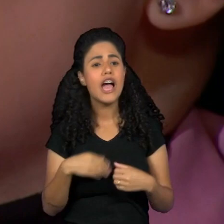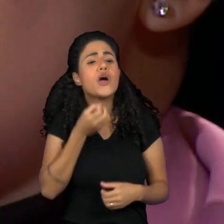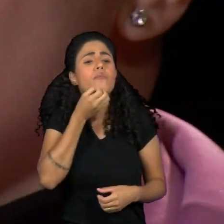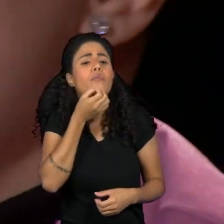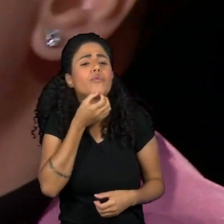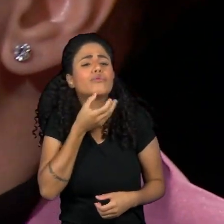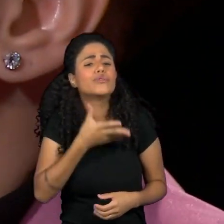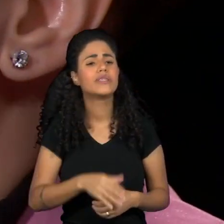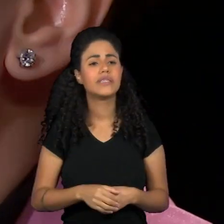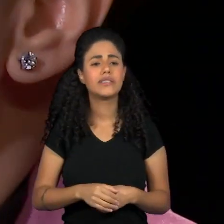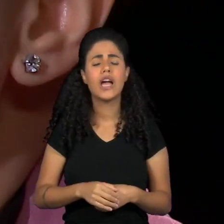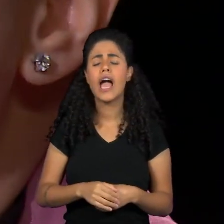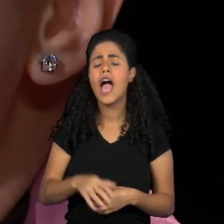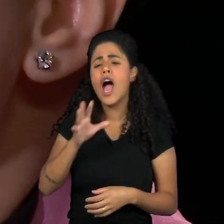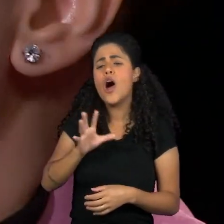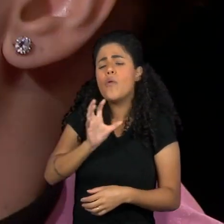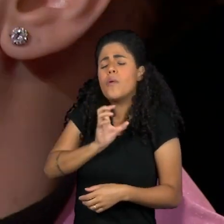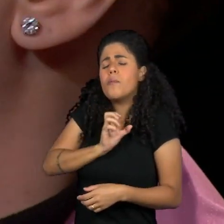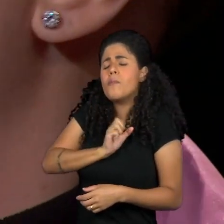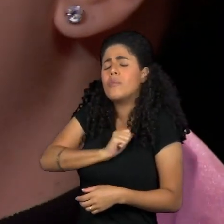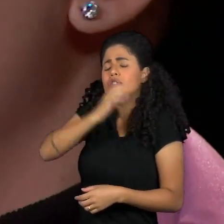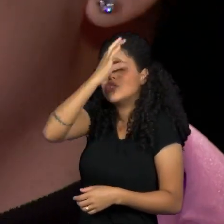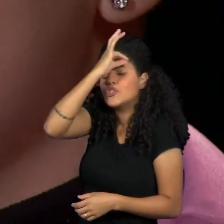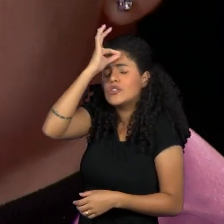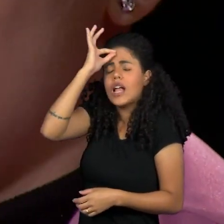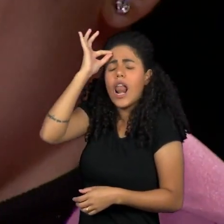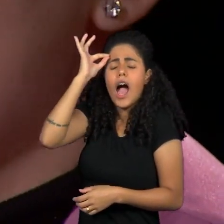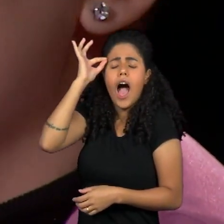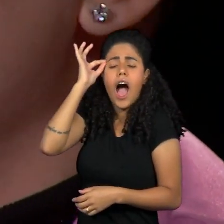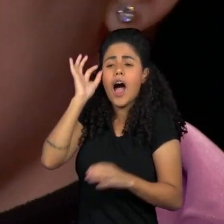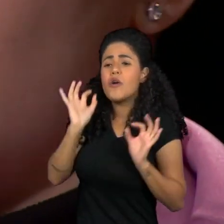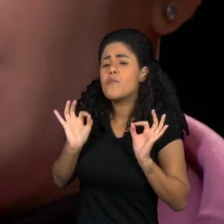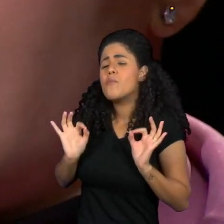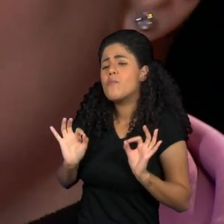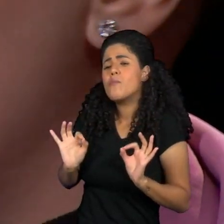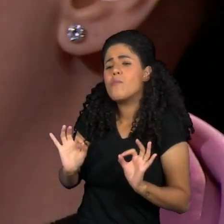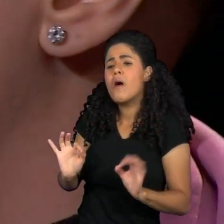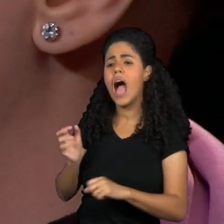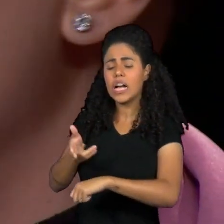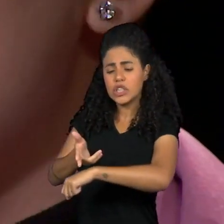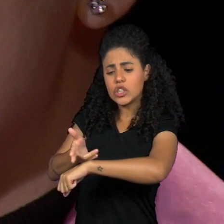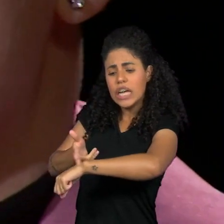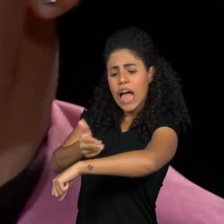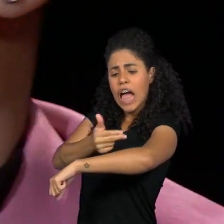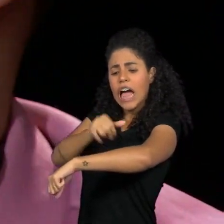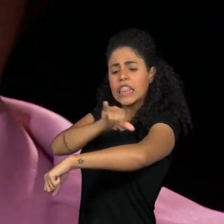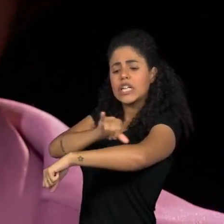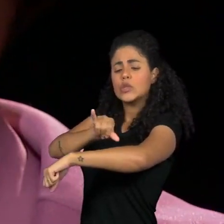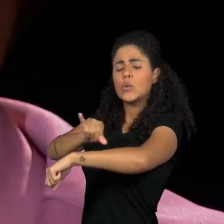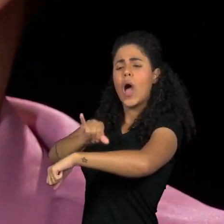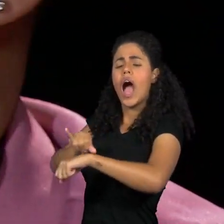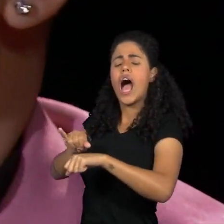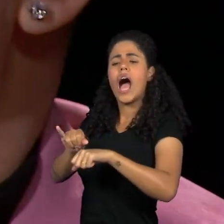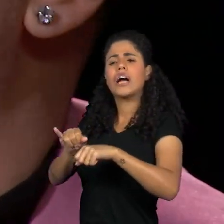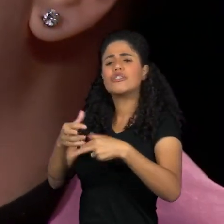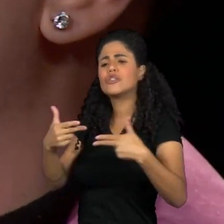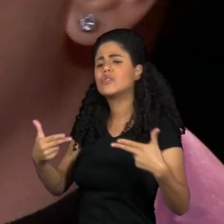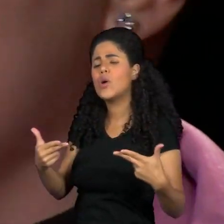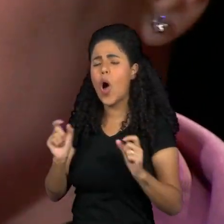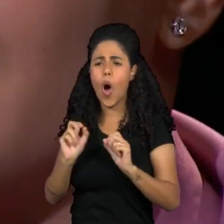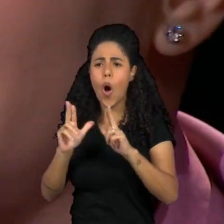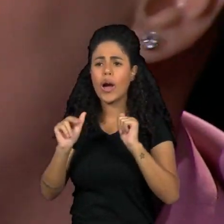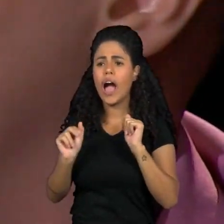Bonzinho. Um amor inocente, angelical, que, olha, não faz uma tatuagem, nunca vai usar nenhum tipo